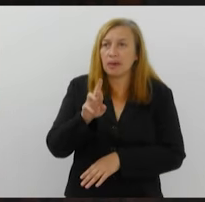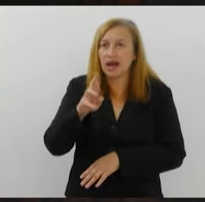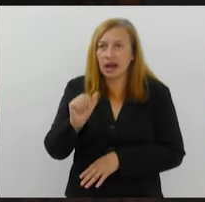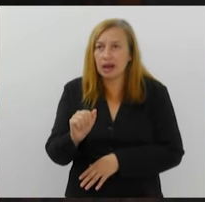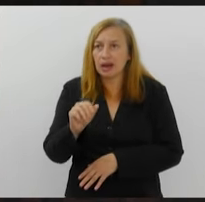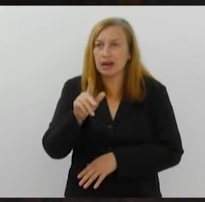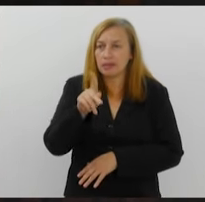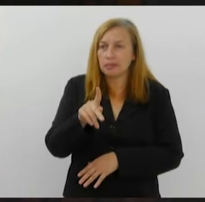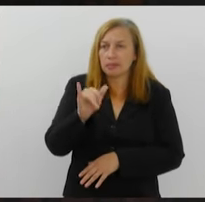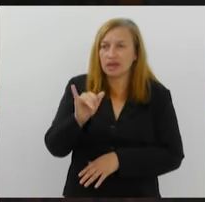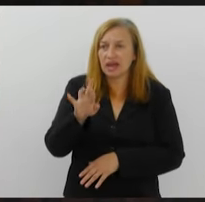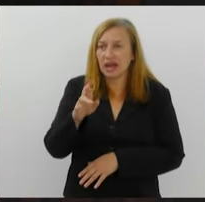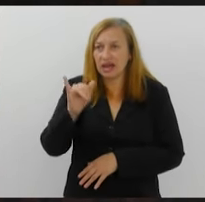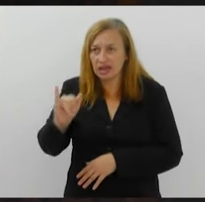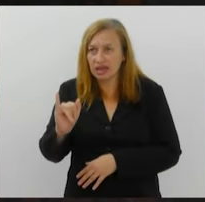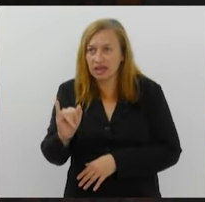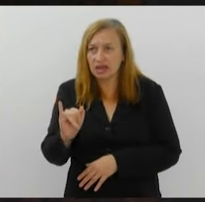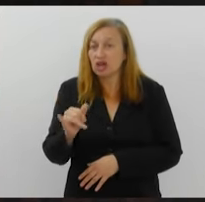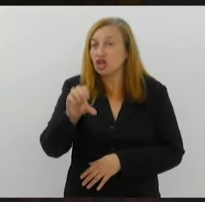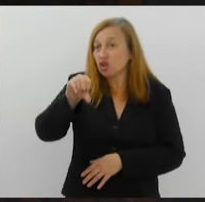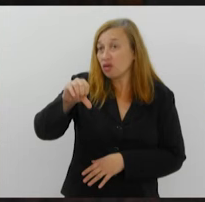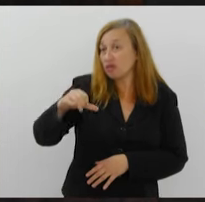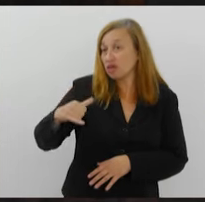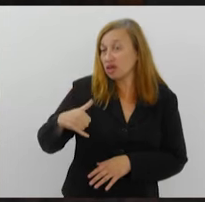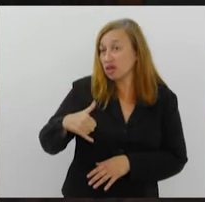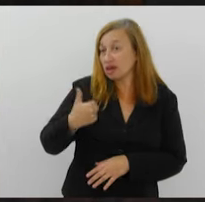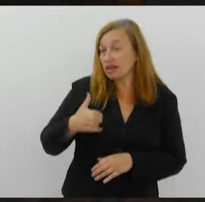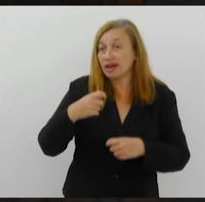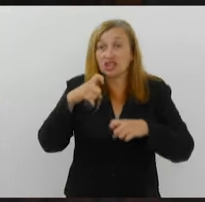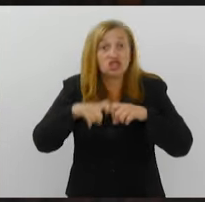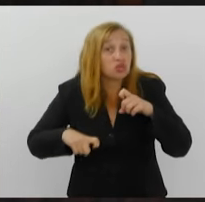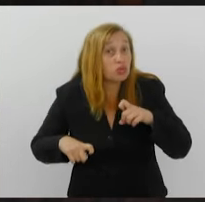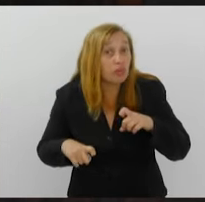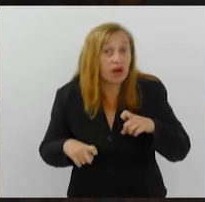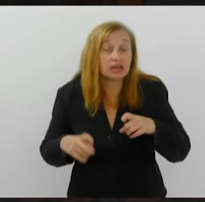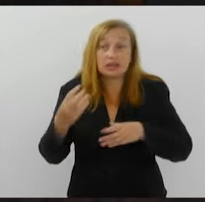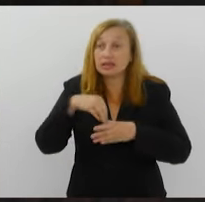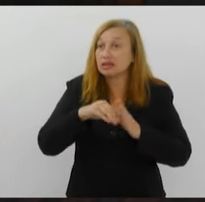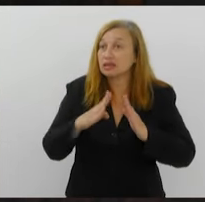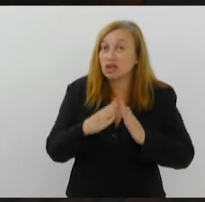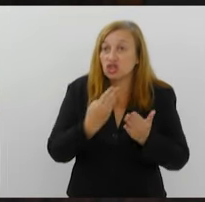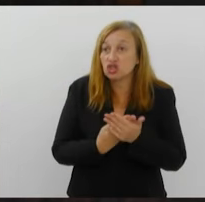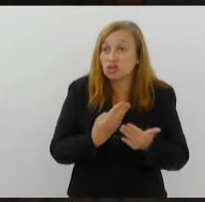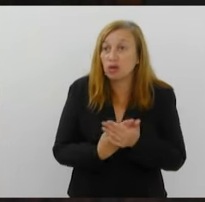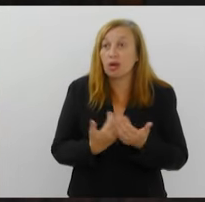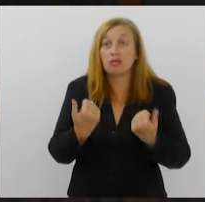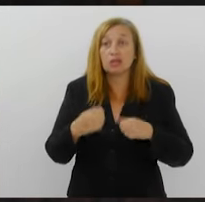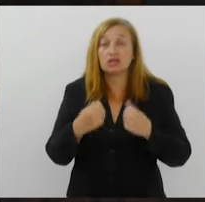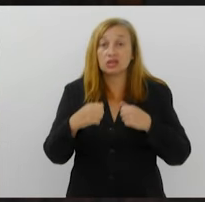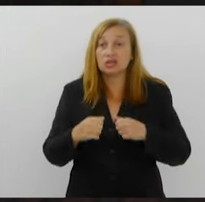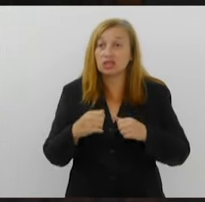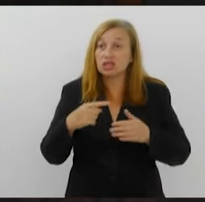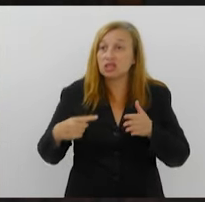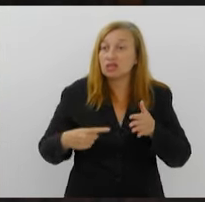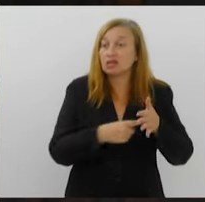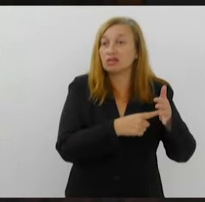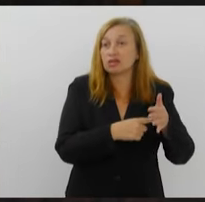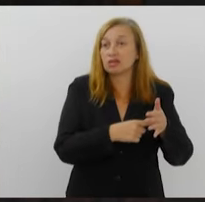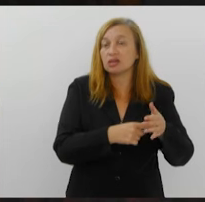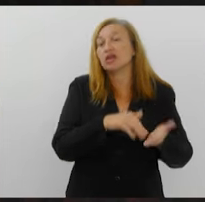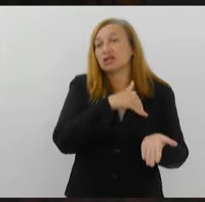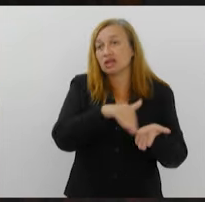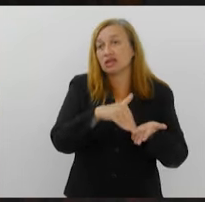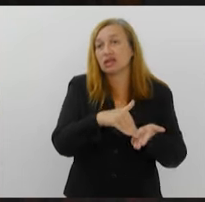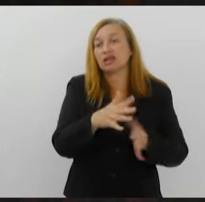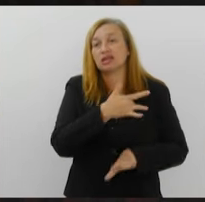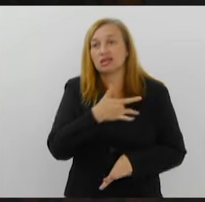criança de 9 anos estuprada de forma cruel dentro da escola. E a gente teve que acionar a Secretaria de Saúde